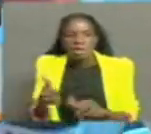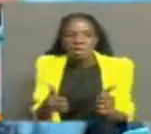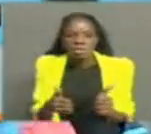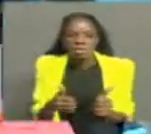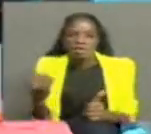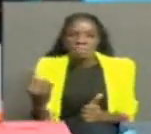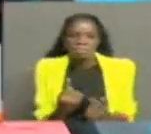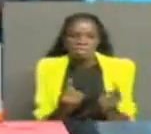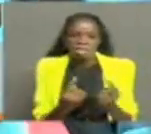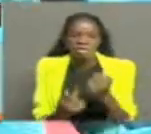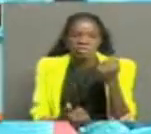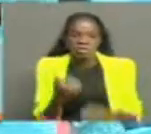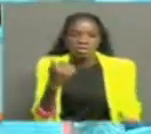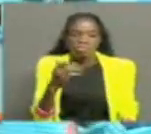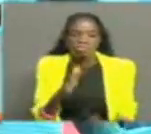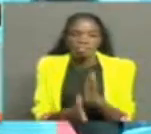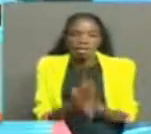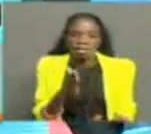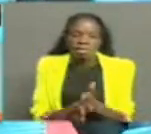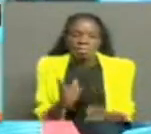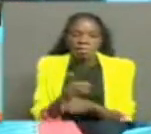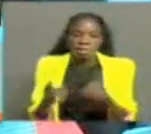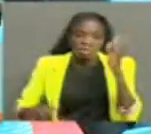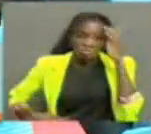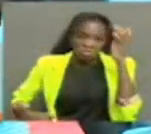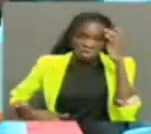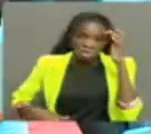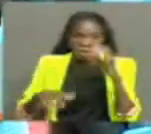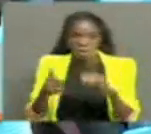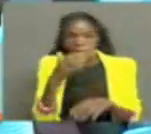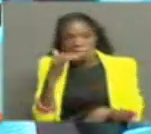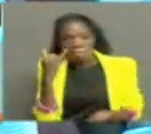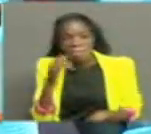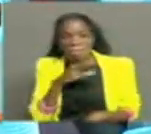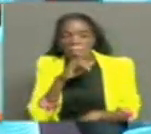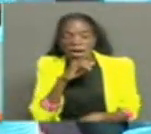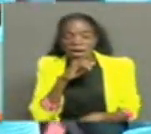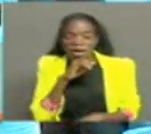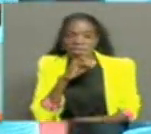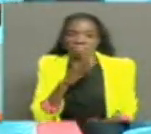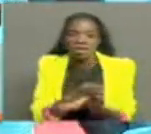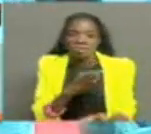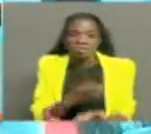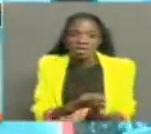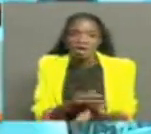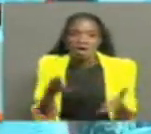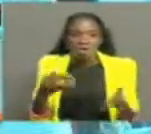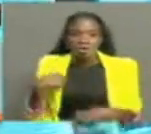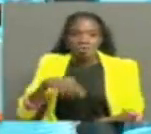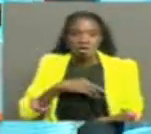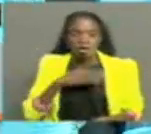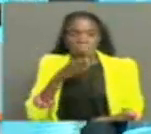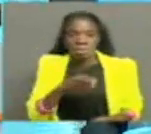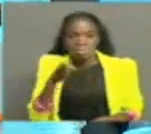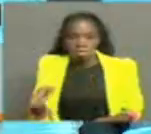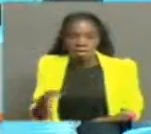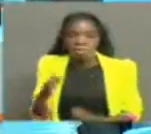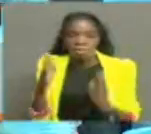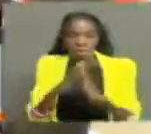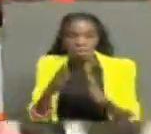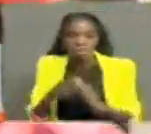saúde, que não está em condições em cada mamá ou papá, nós hoje vamos às casas e fazer chegar